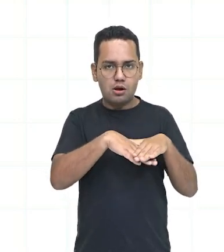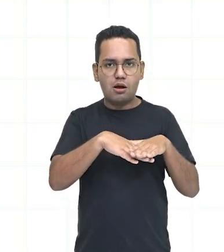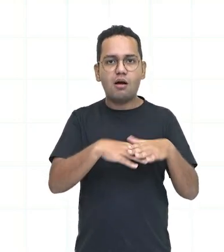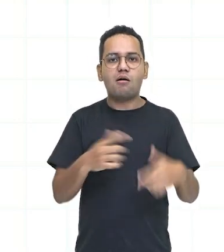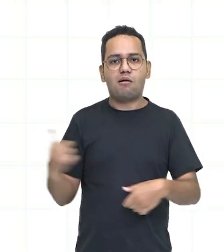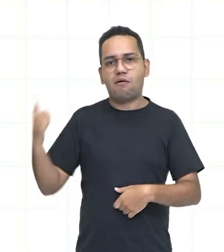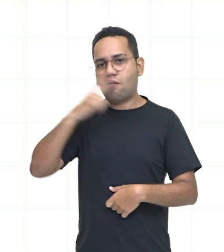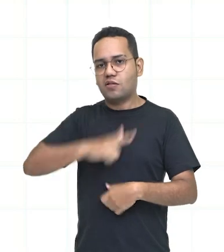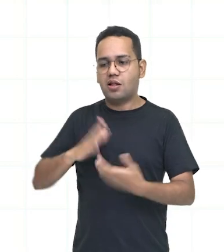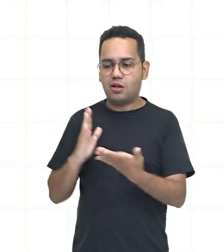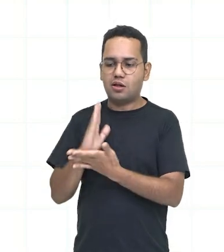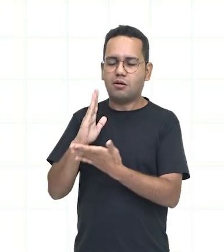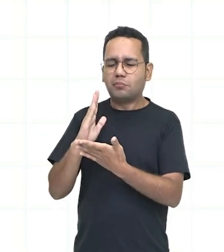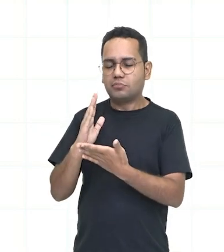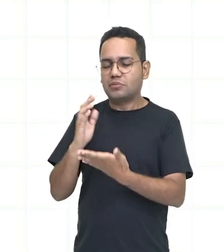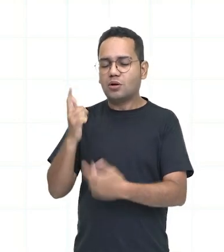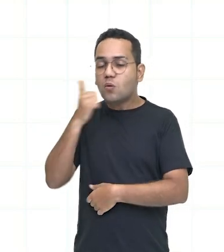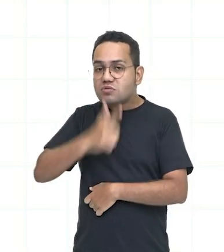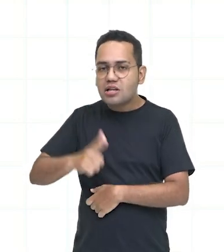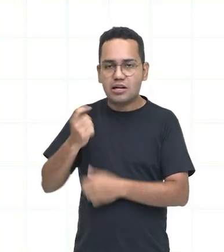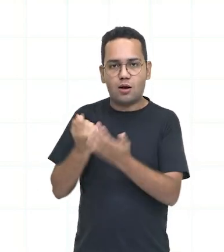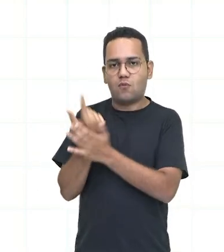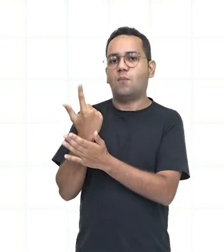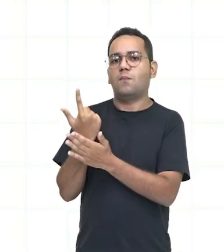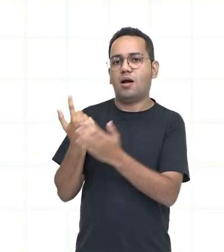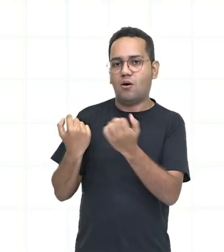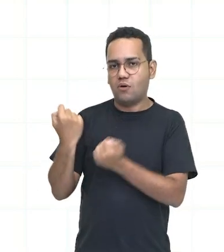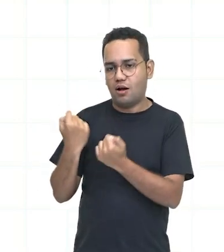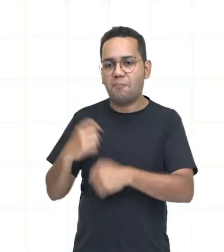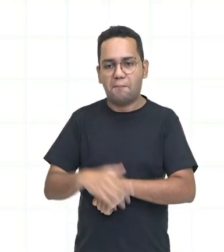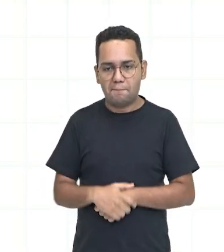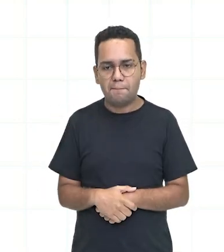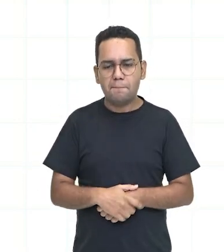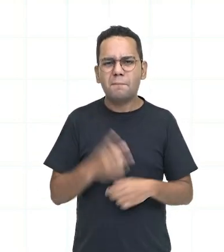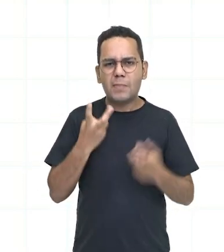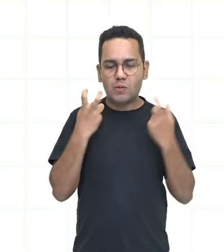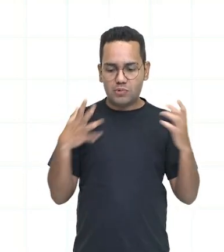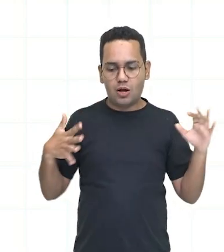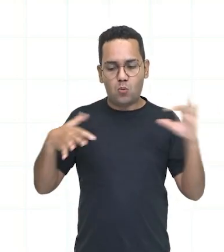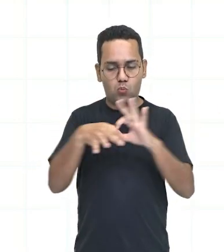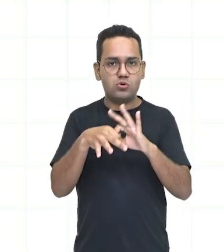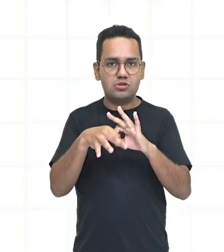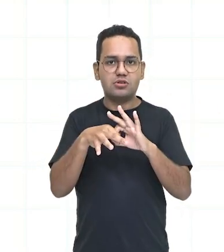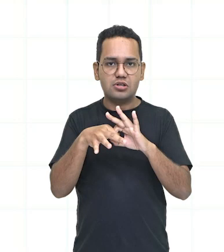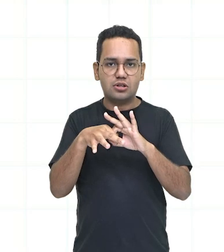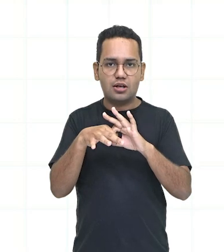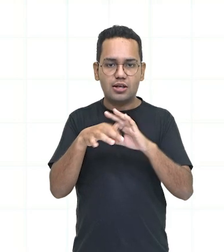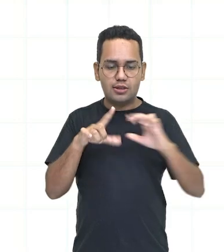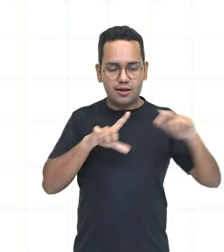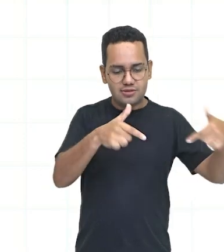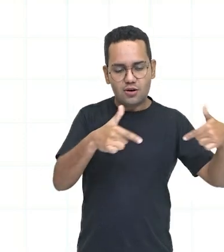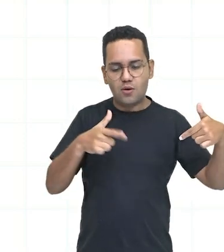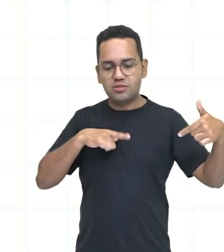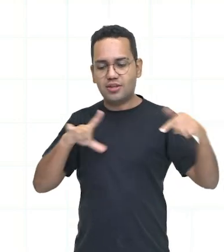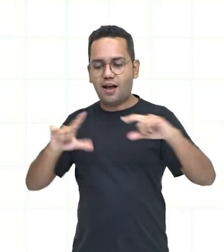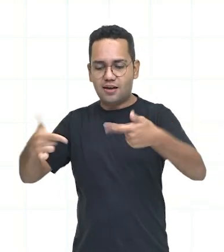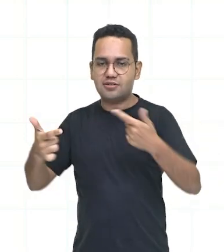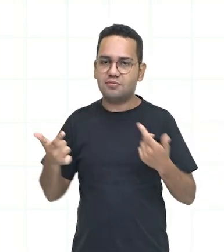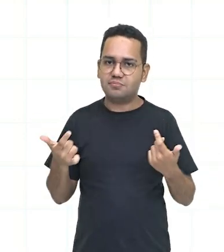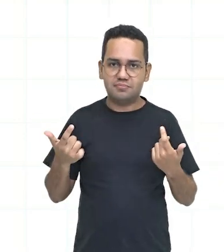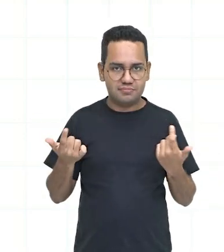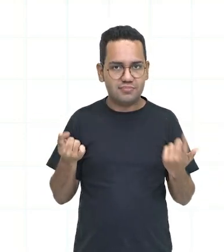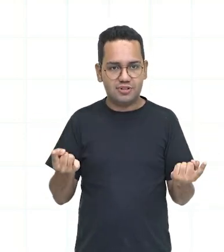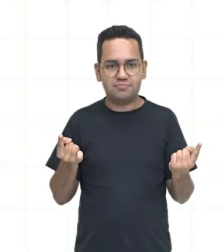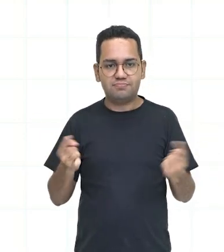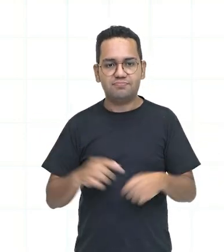está ligeiramente, né? Aliás, totalmente conectada aí com a primeira, ok? Então,